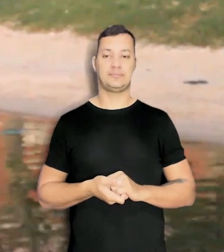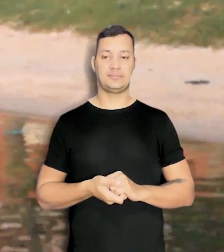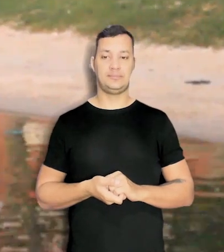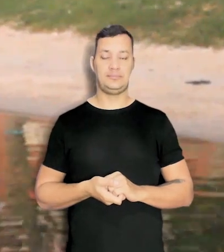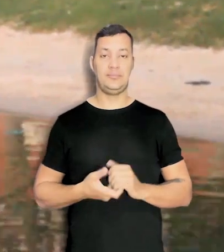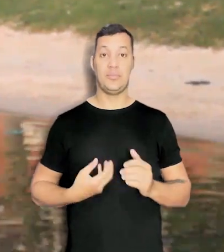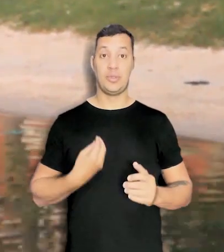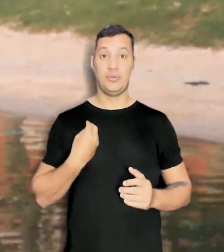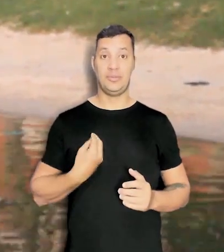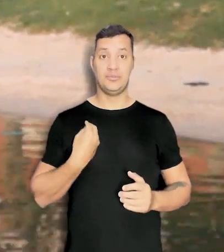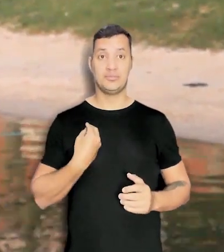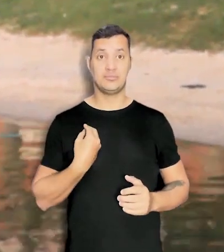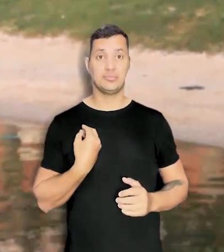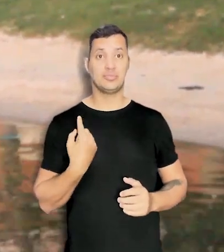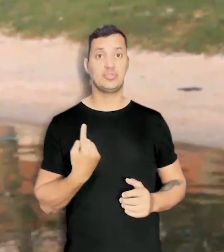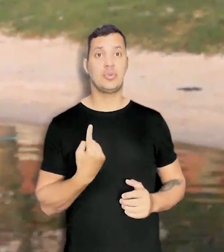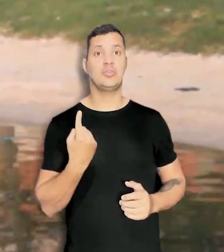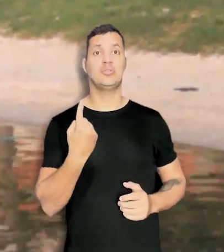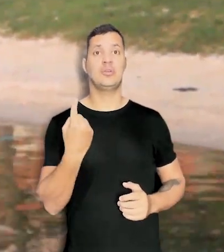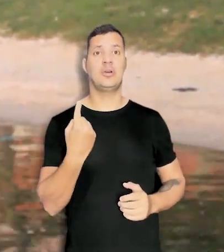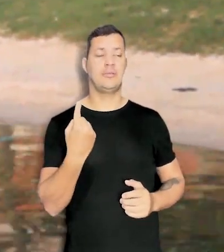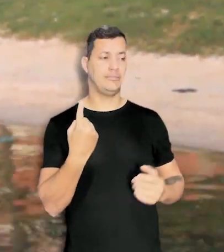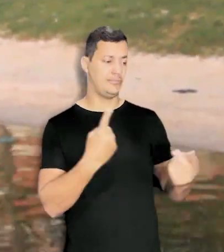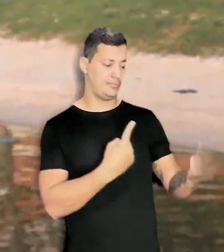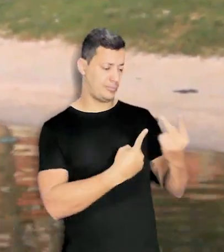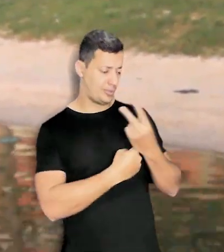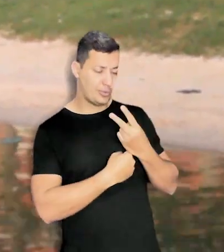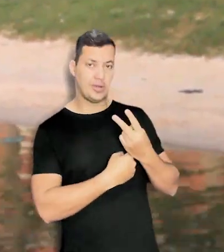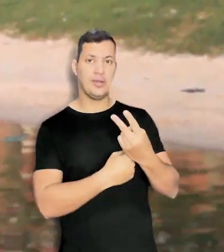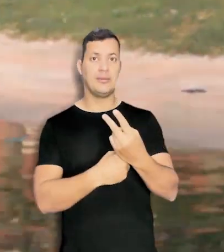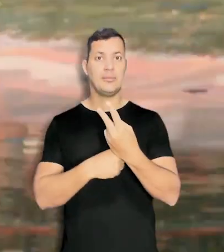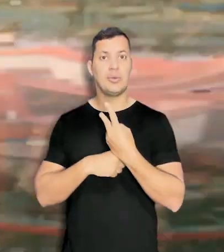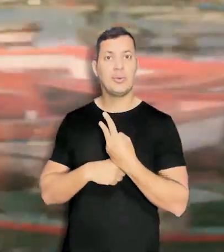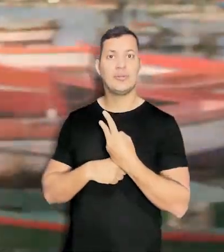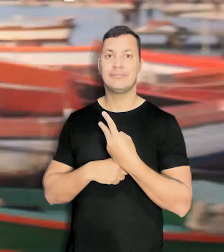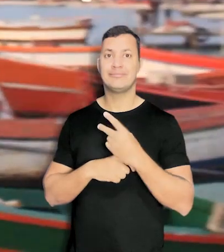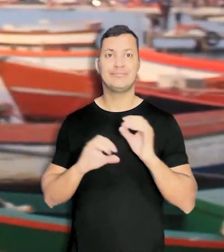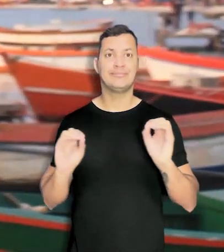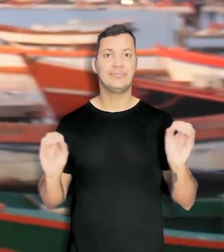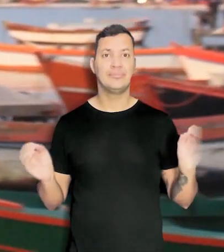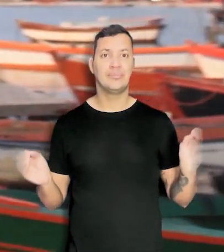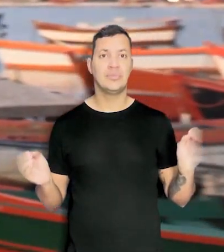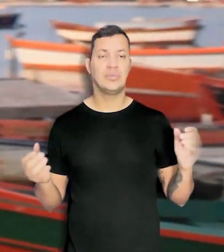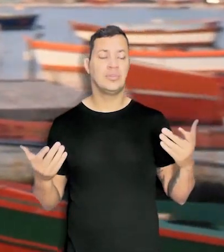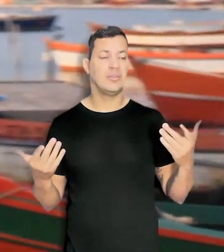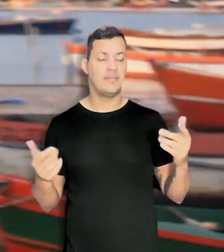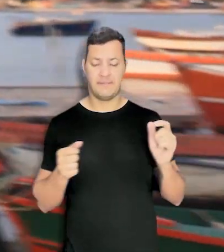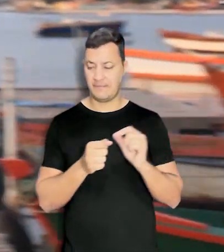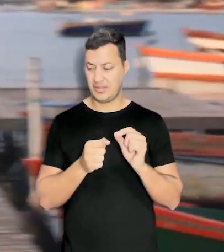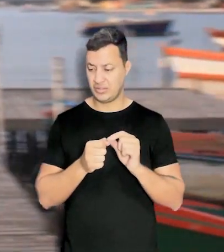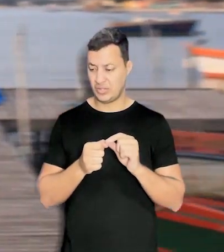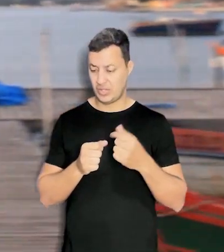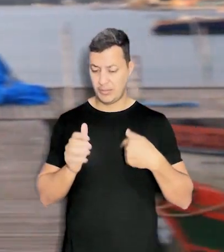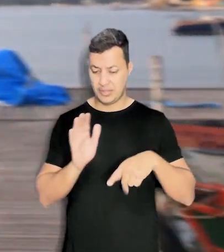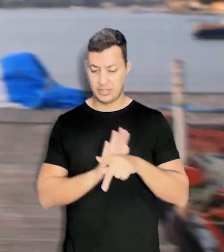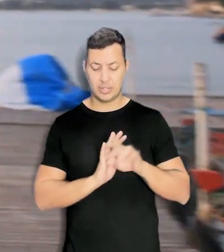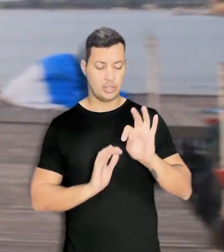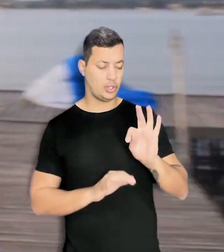Eu vivo sozinha. Ninguém me procura. Acaso feitura não sou de Tupá?